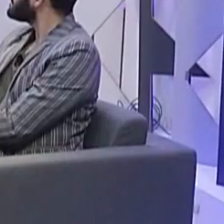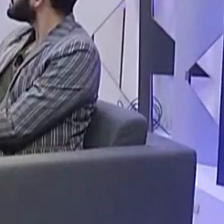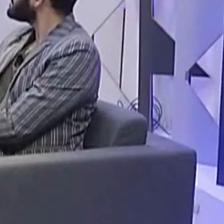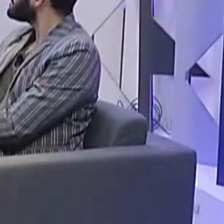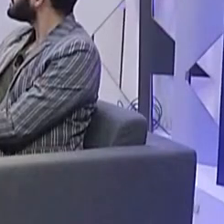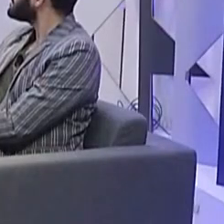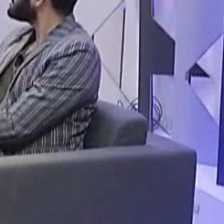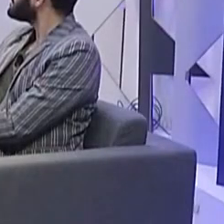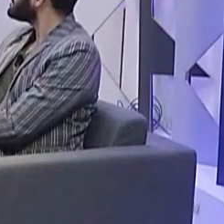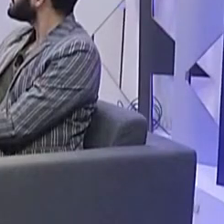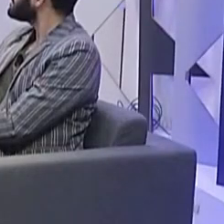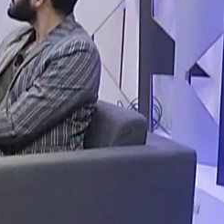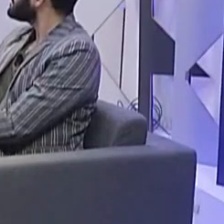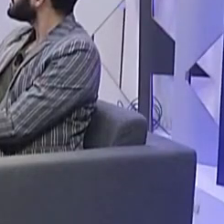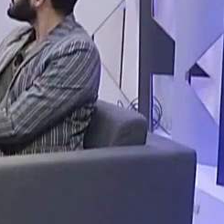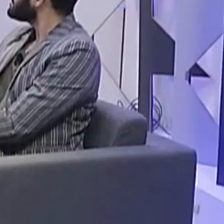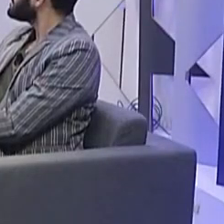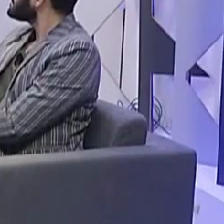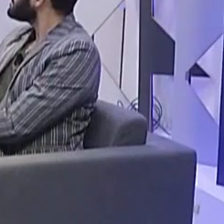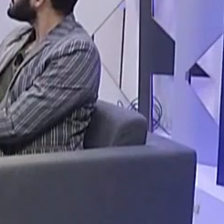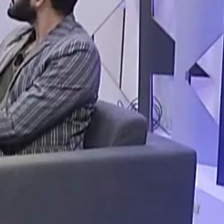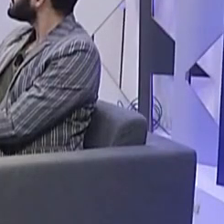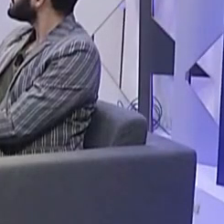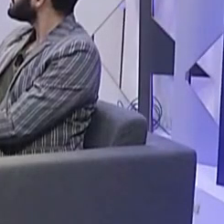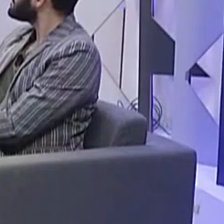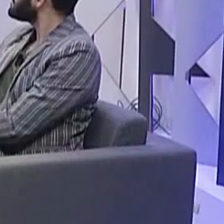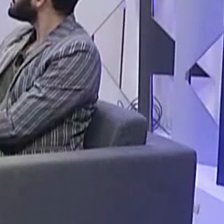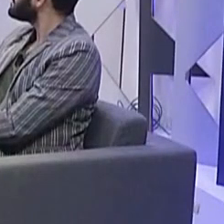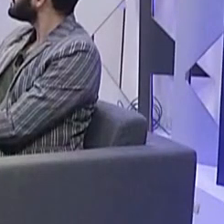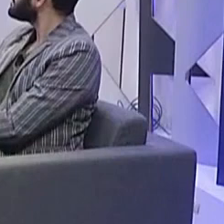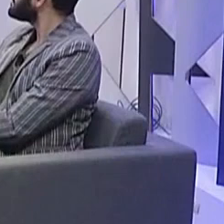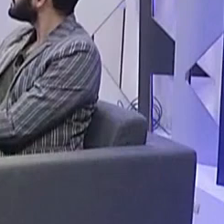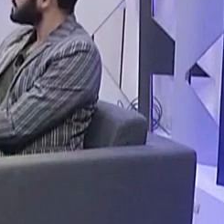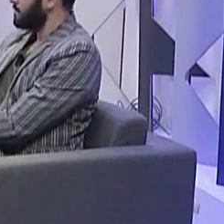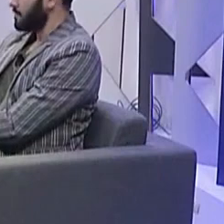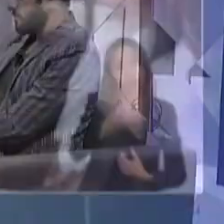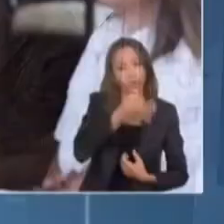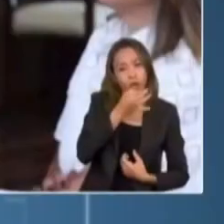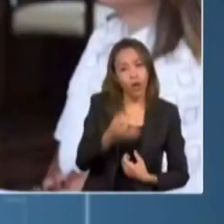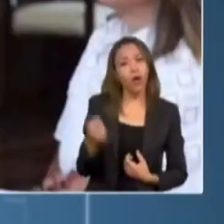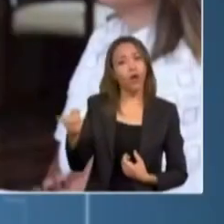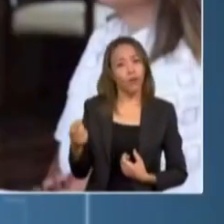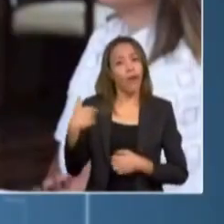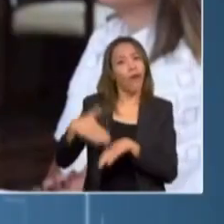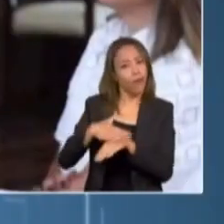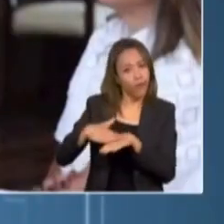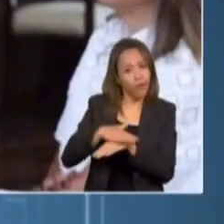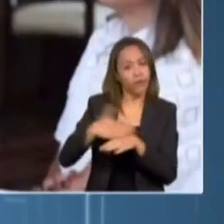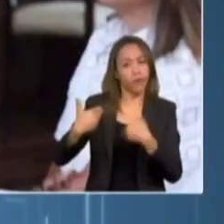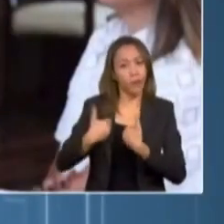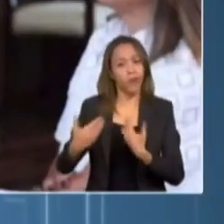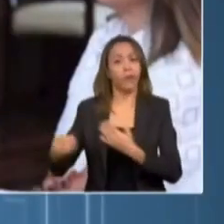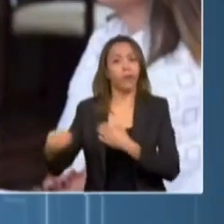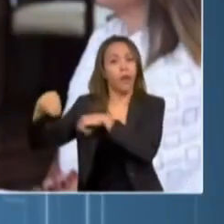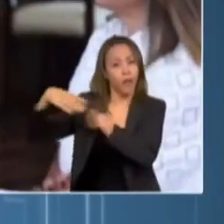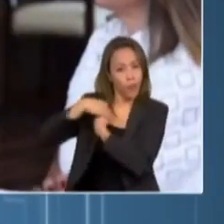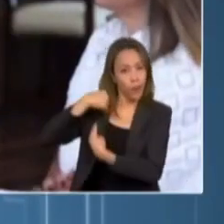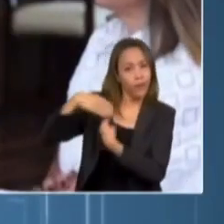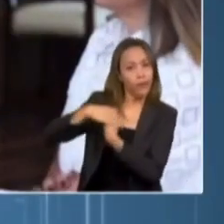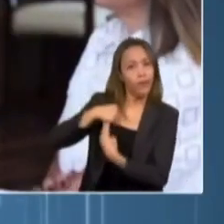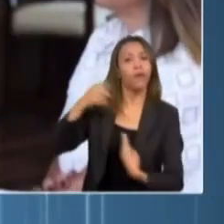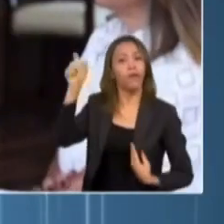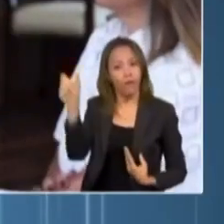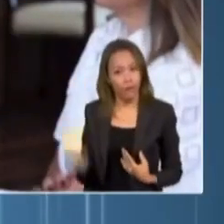Amadeu, ela também falou aí, ele também falou, melhor dizendo, que ela não precisa de cargo, né? Então, acho que ele encerra